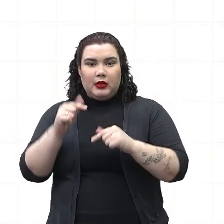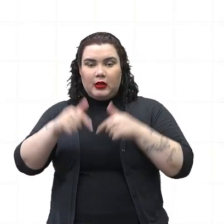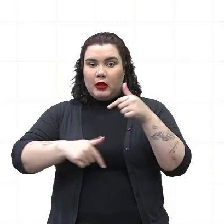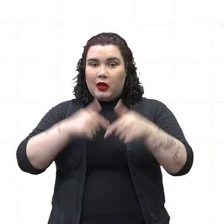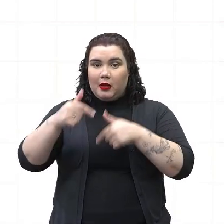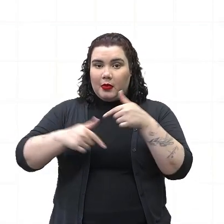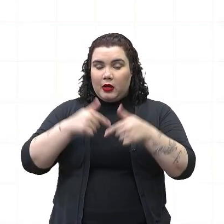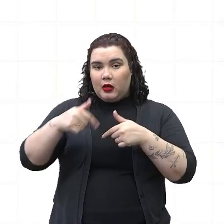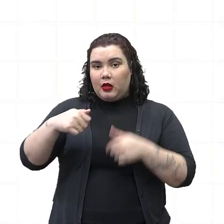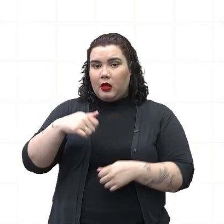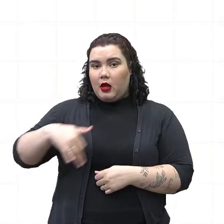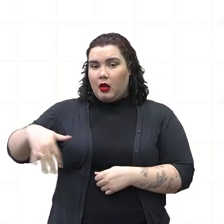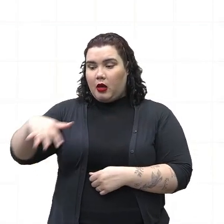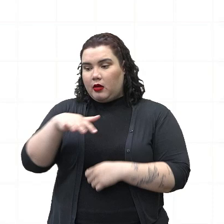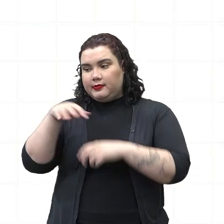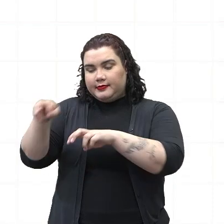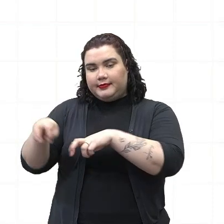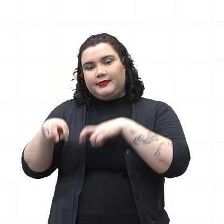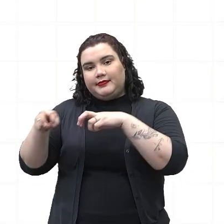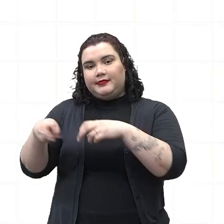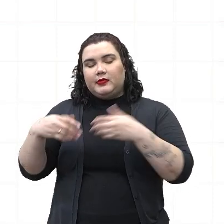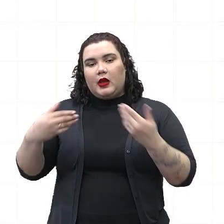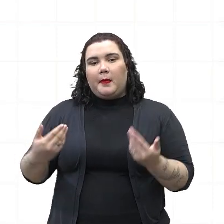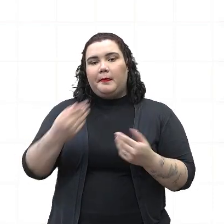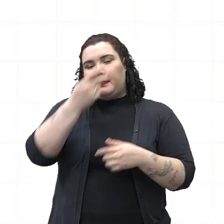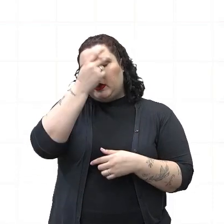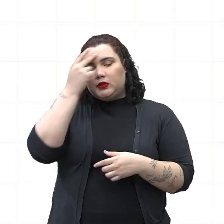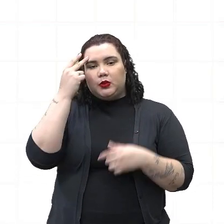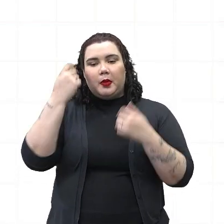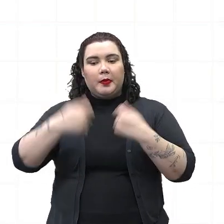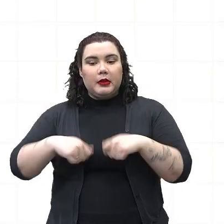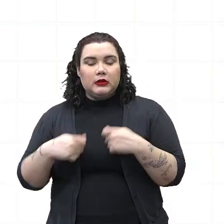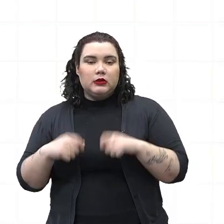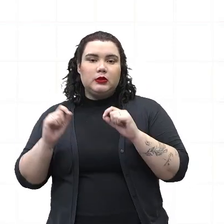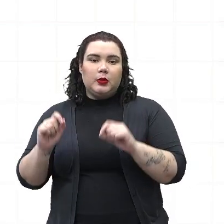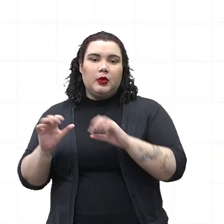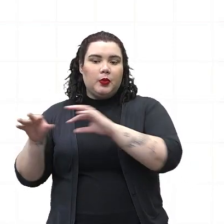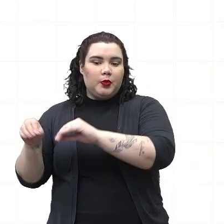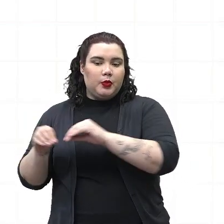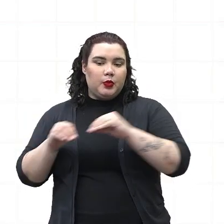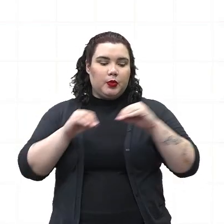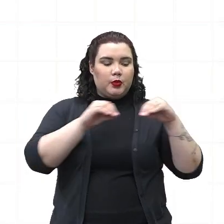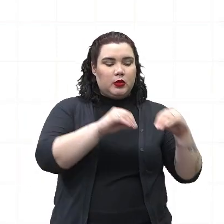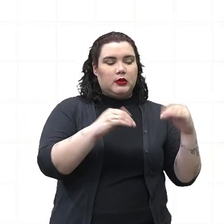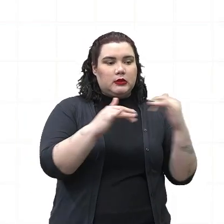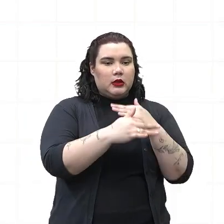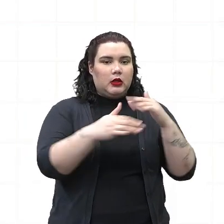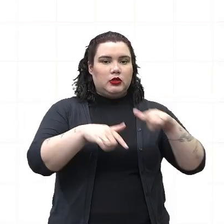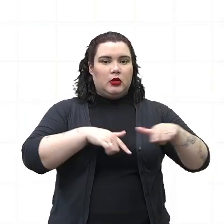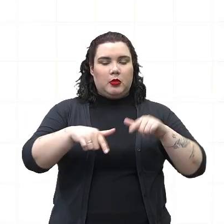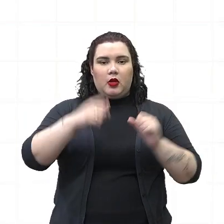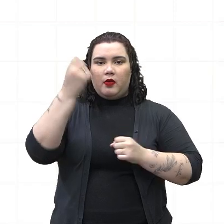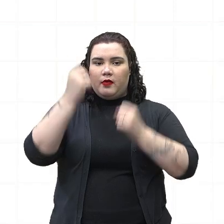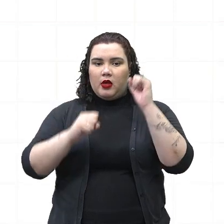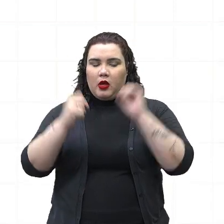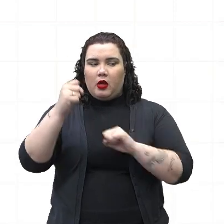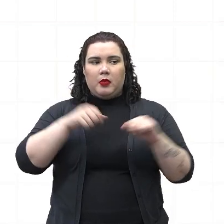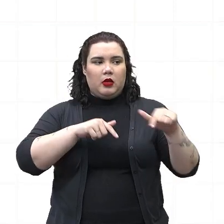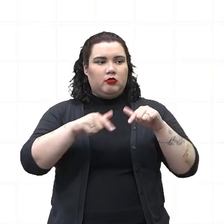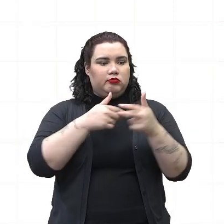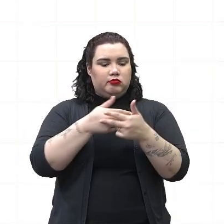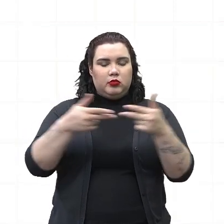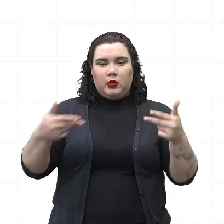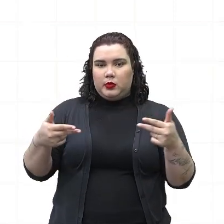trabalho lá no campo, as pessoas acabaram, né, ao longo da história, indo para as cidades, trabalhar em fábrica, trabalhar com comércio, trabalhar com qualquer